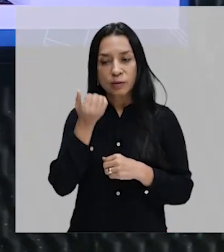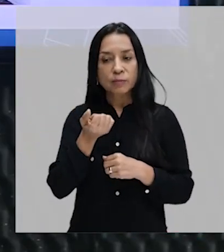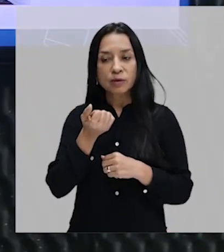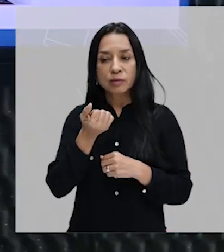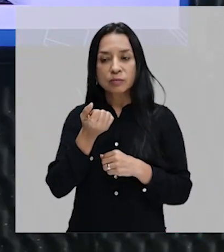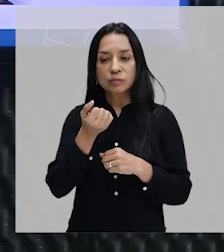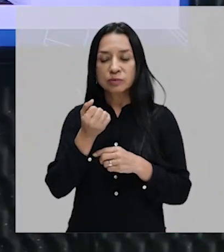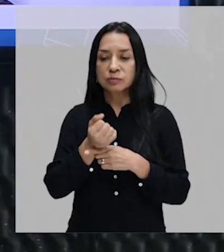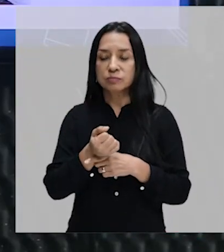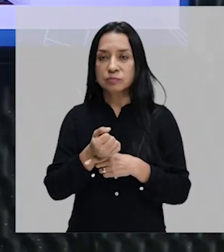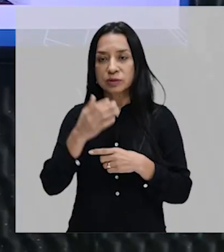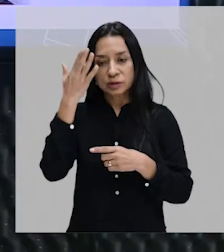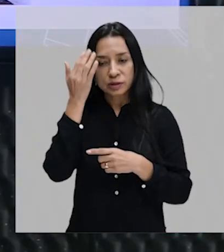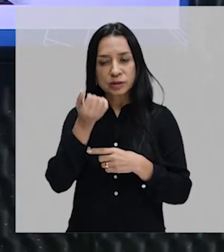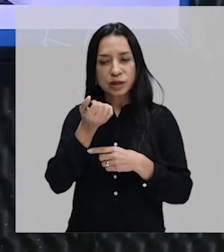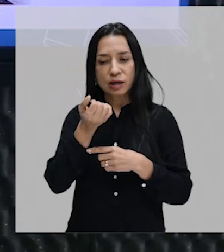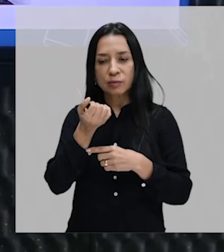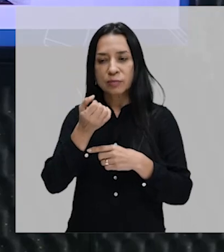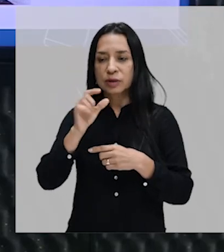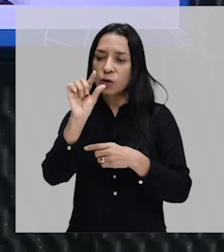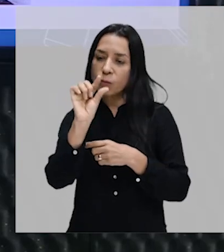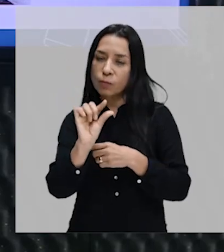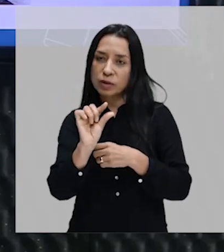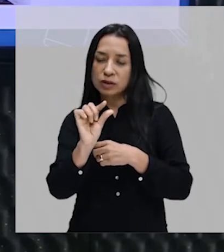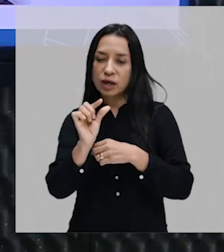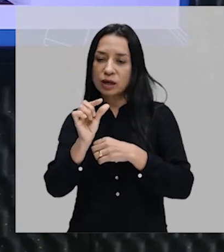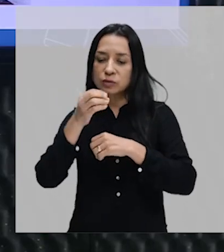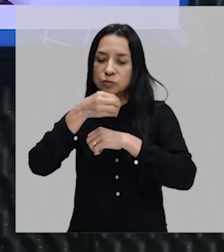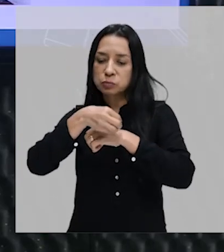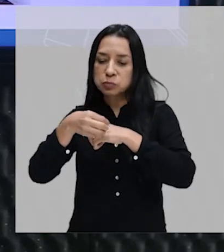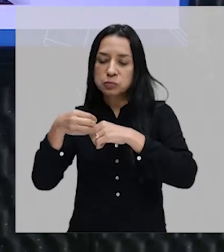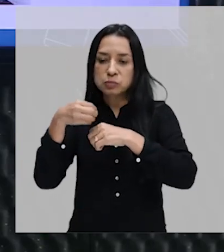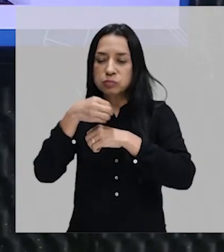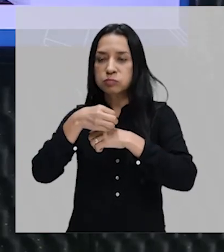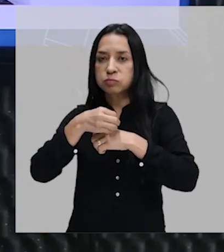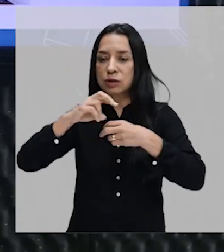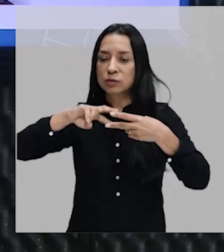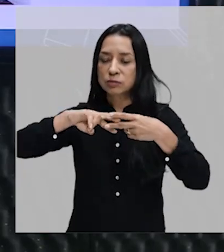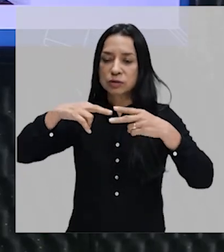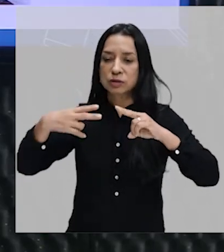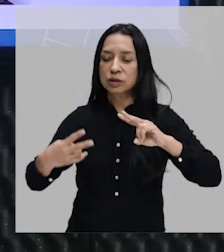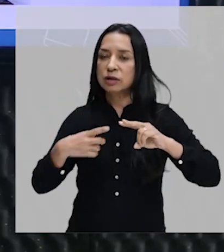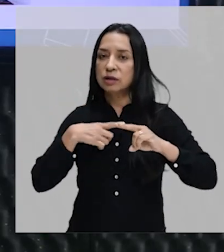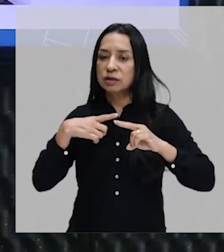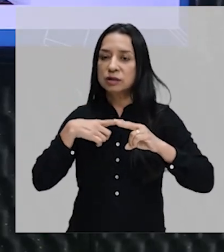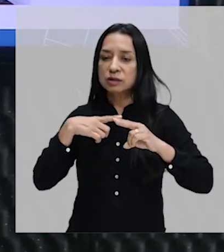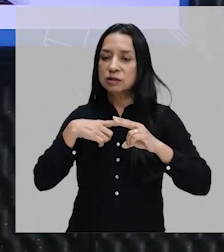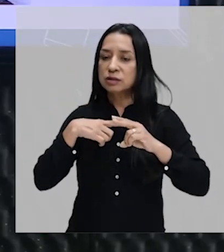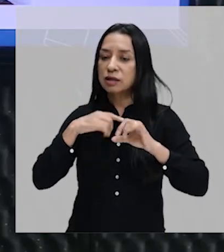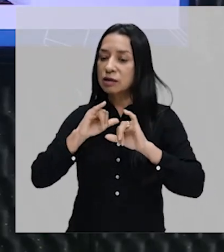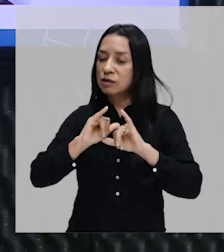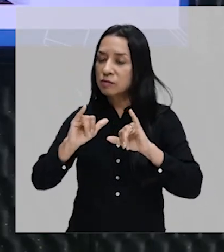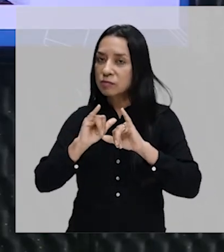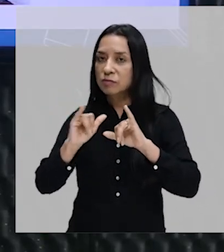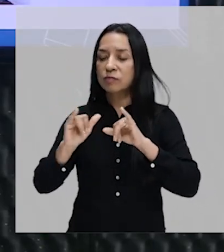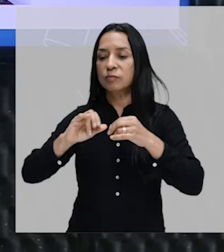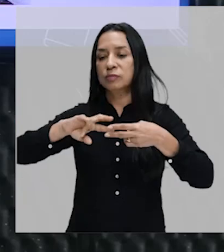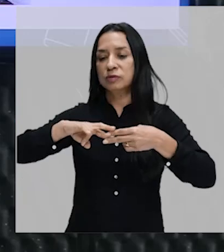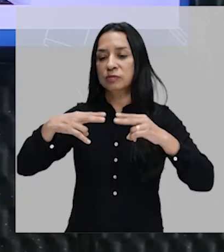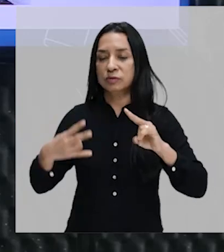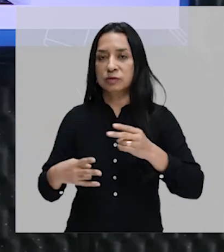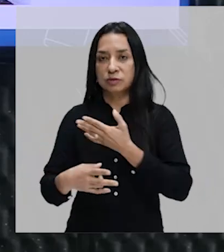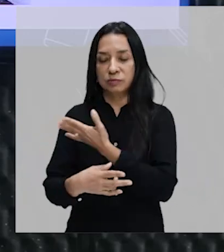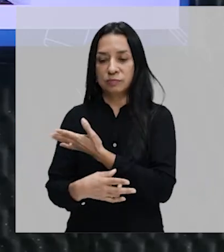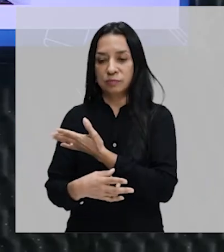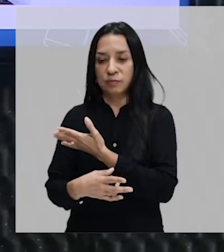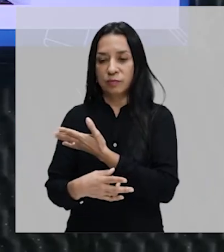trechos da molécula de DNA que contém informação genética para uma característica genética, tá? Então, esse cara aqui, ele